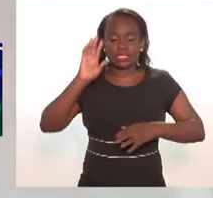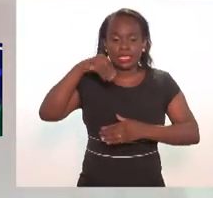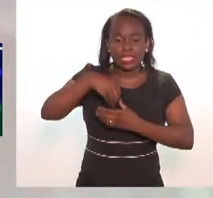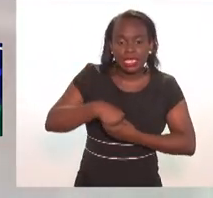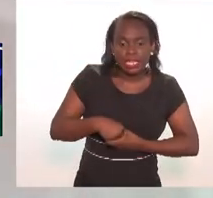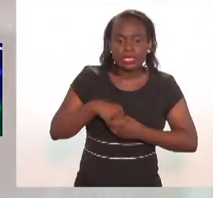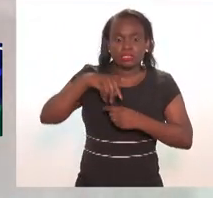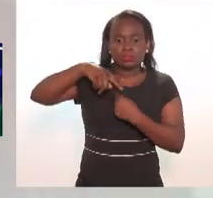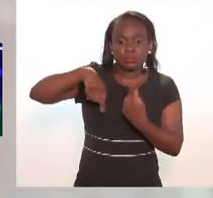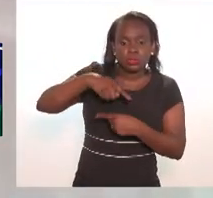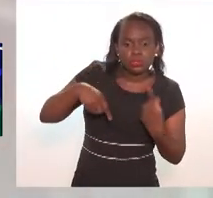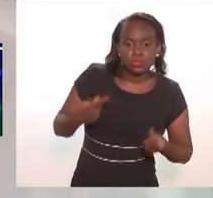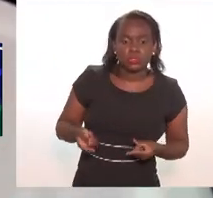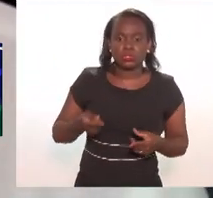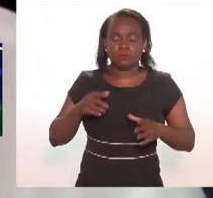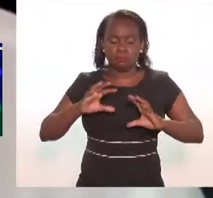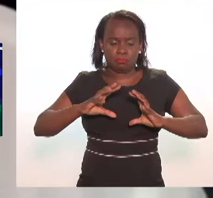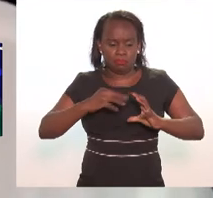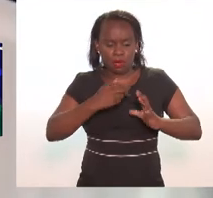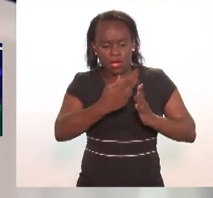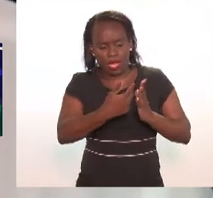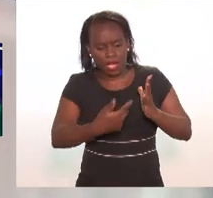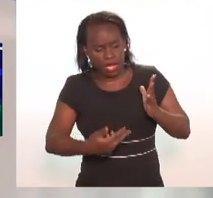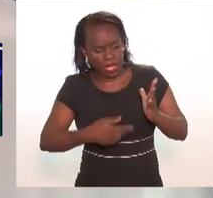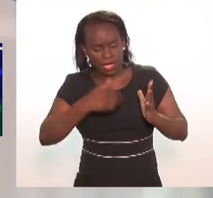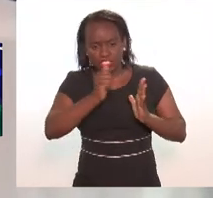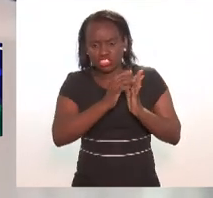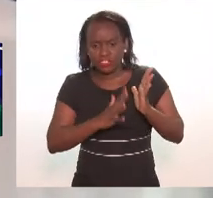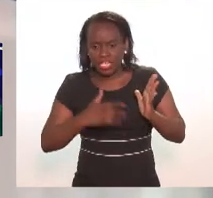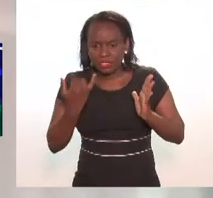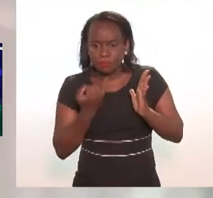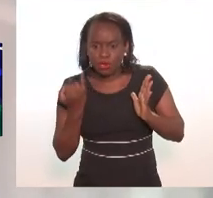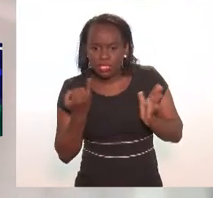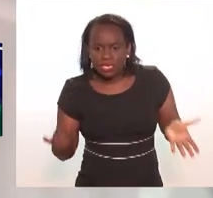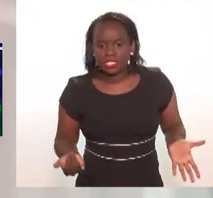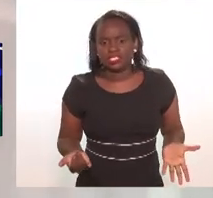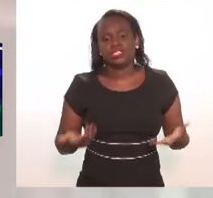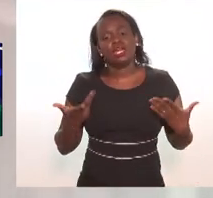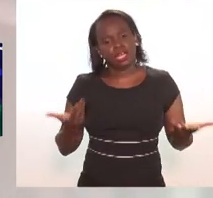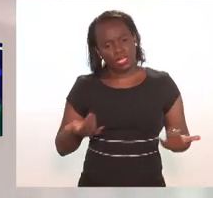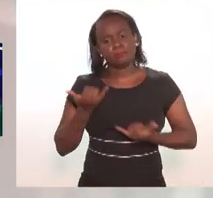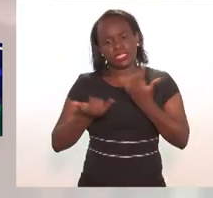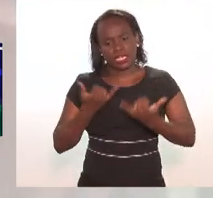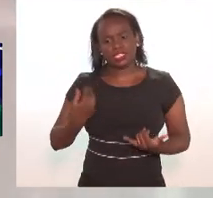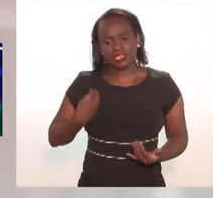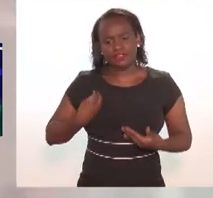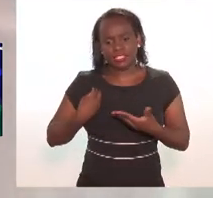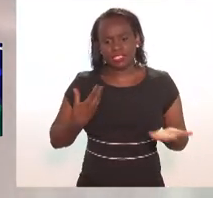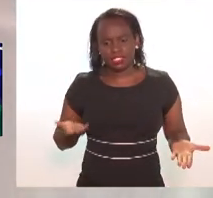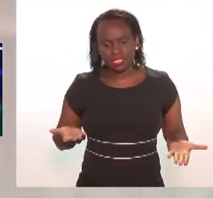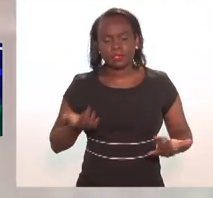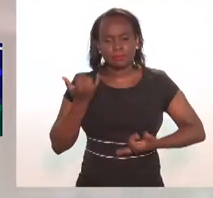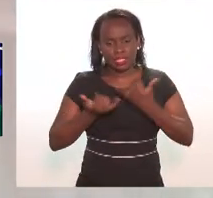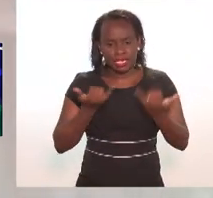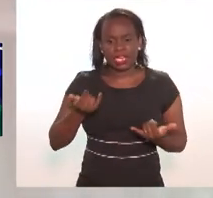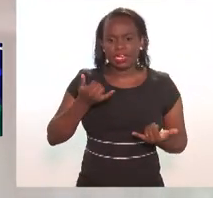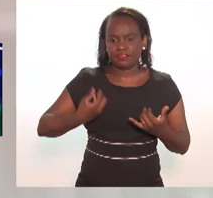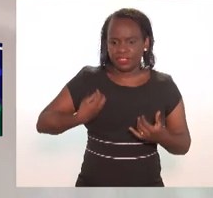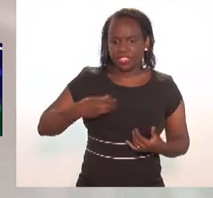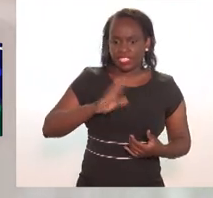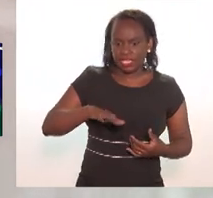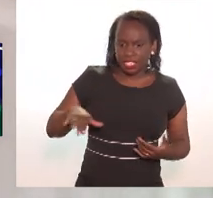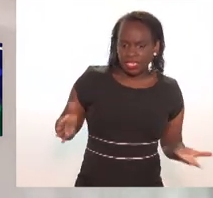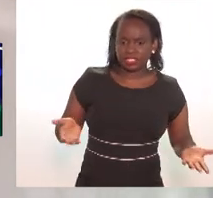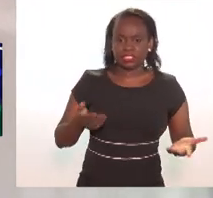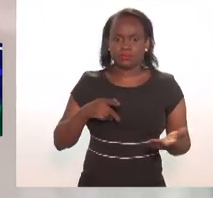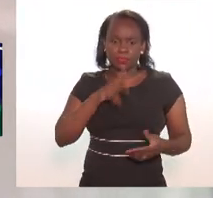uma relação, de um rol de atividades que são essenciais, é brincar com a vida. Brincar com a vida das nossas crianças,